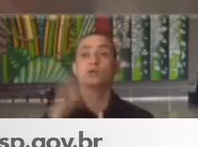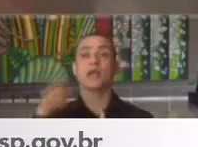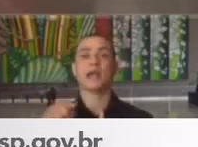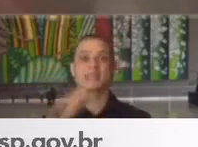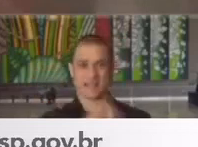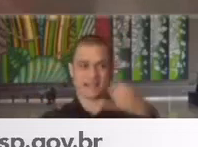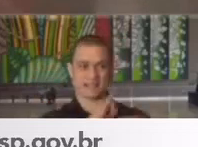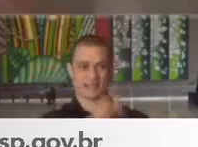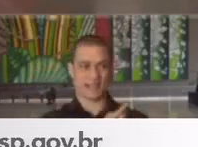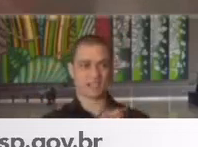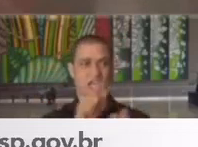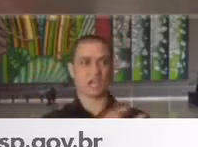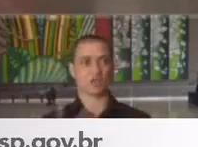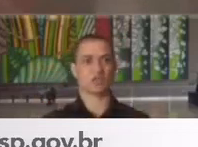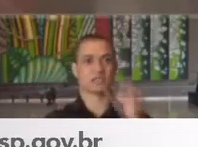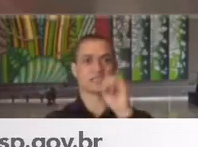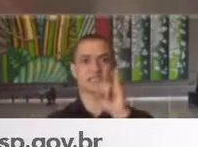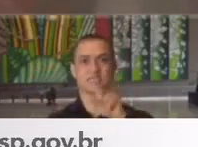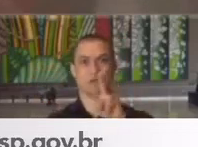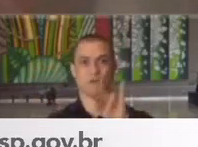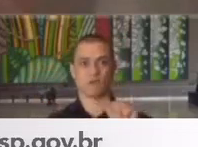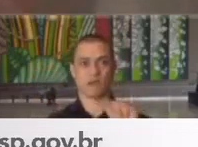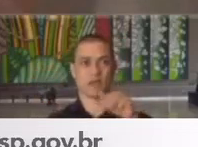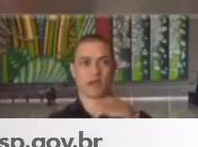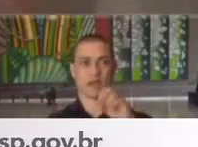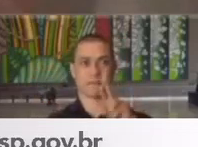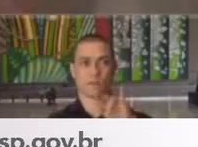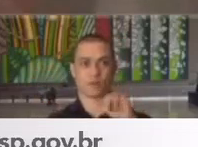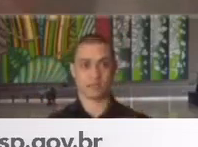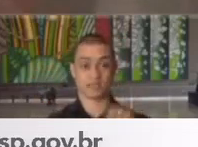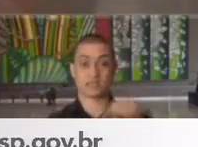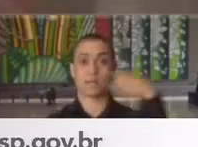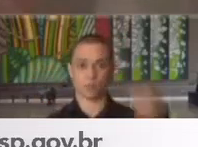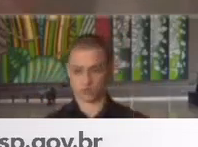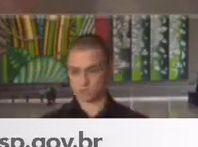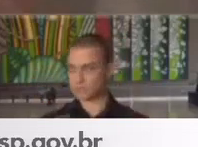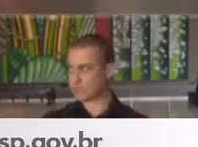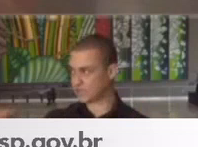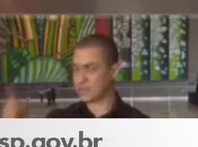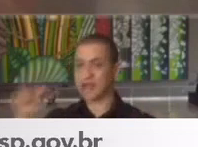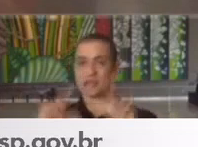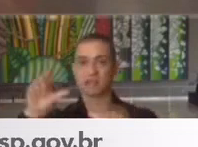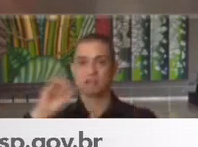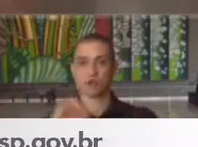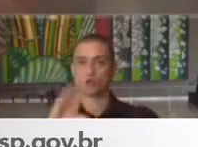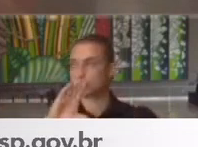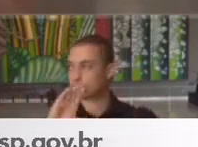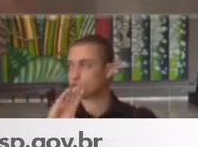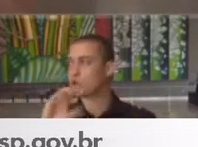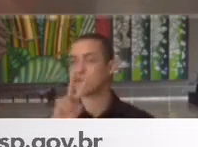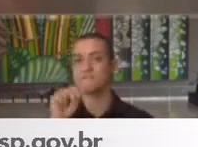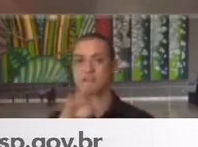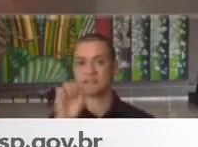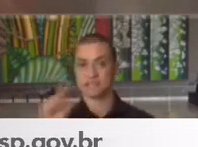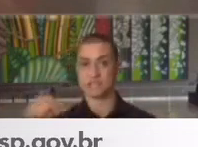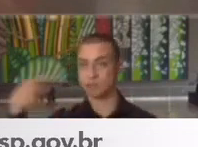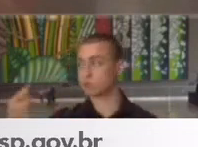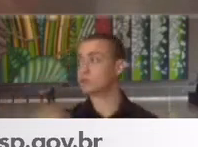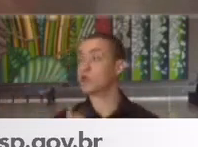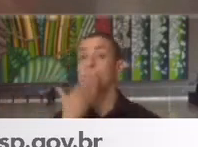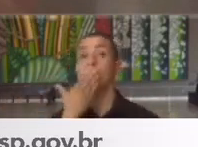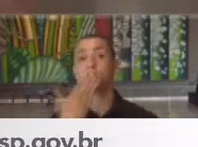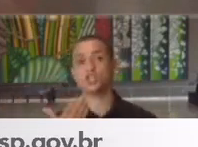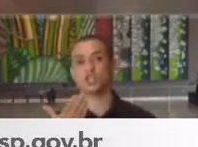da jornalista Silvia Morim. Na sequência, temos aqui presencialmente a TV Cultura, a jornalista Vanessa Lorenzini. Mas vou pedir a